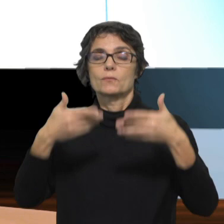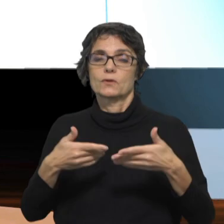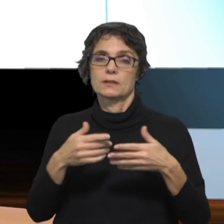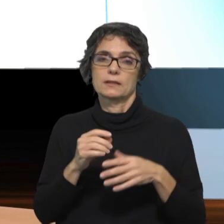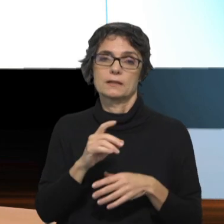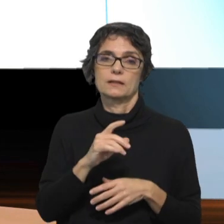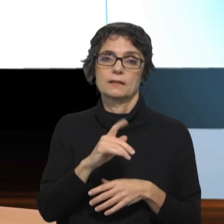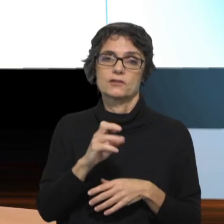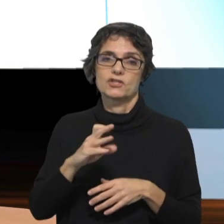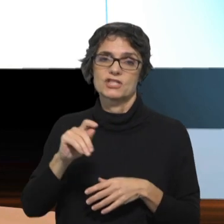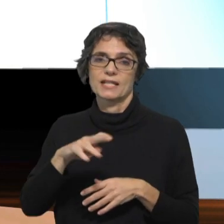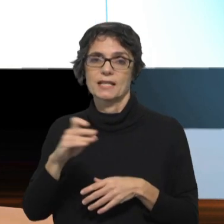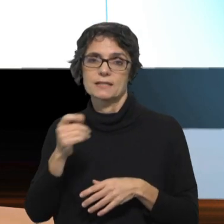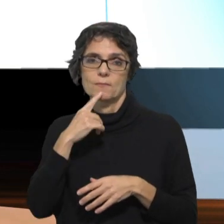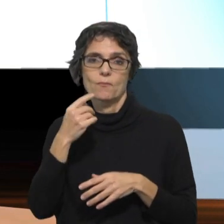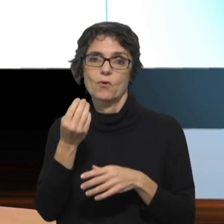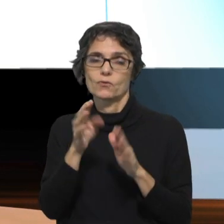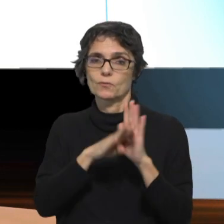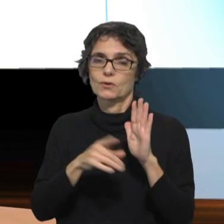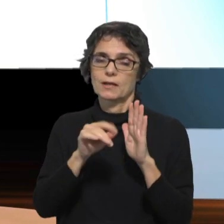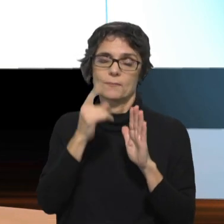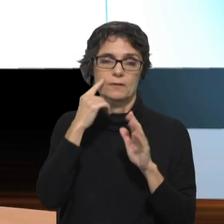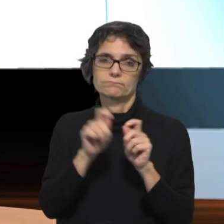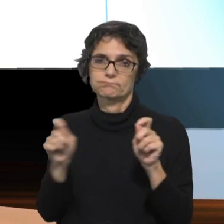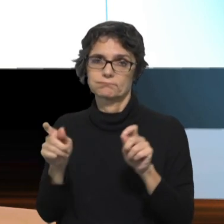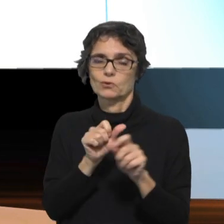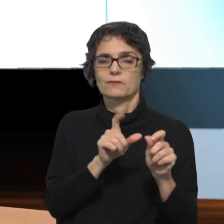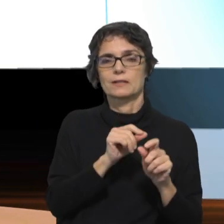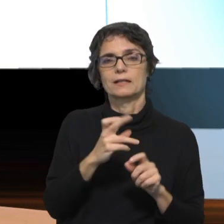os programas que partilhamos consigo, aqui na RTP2 e também